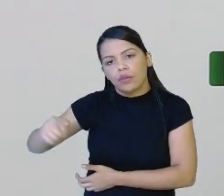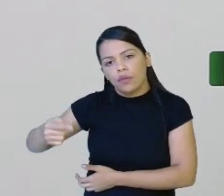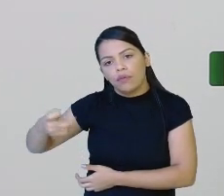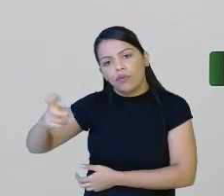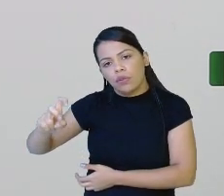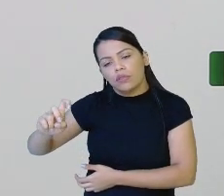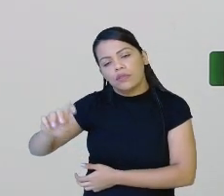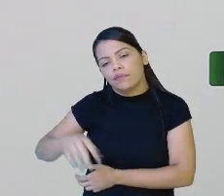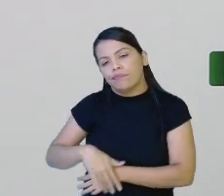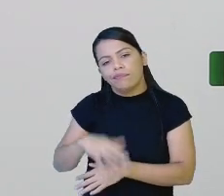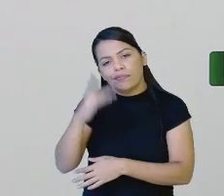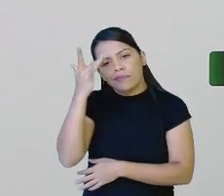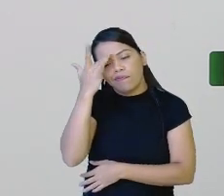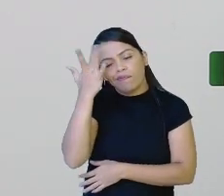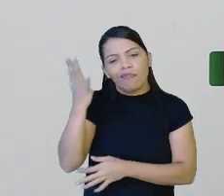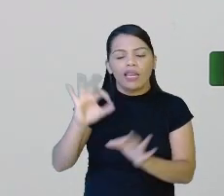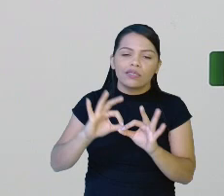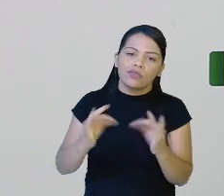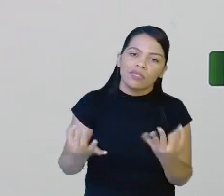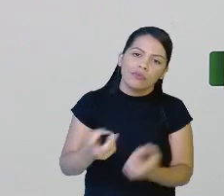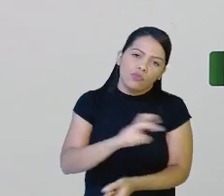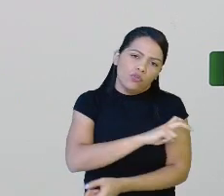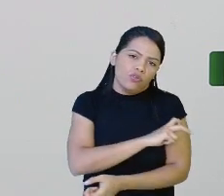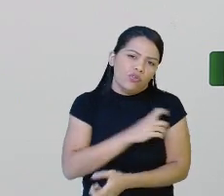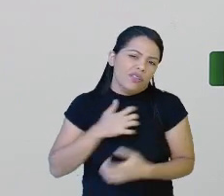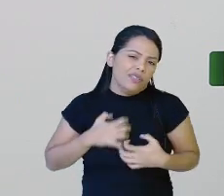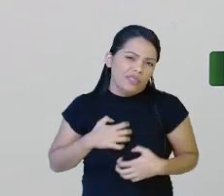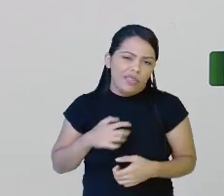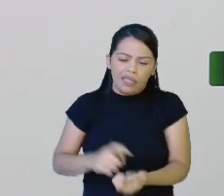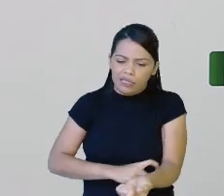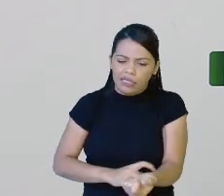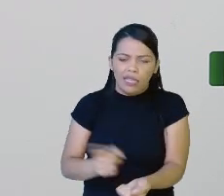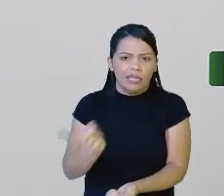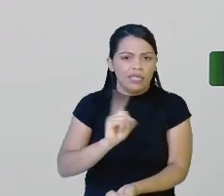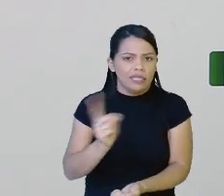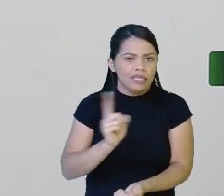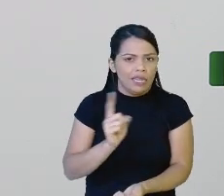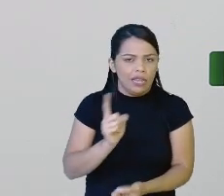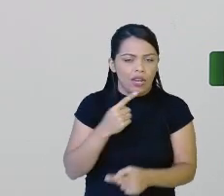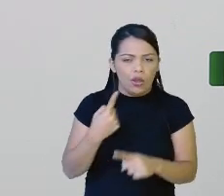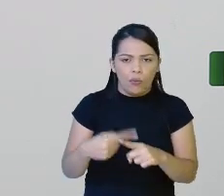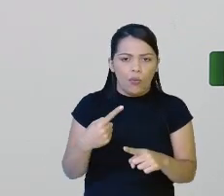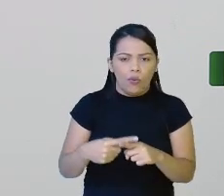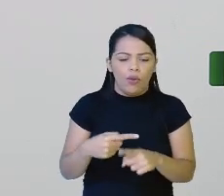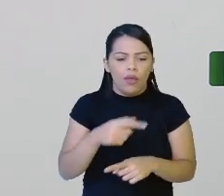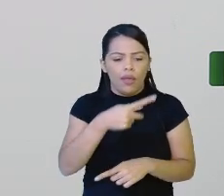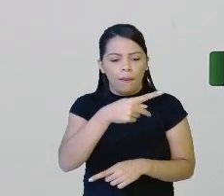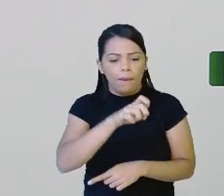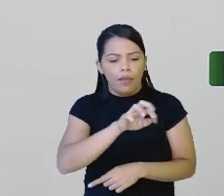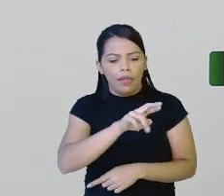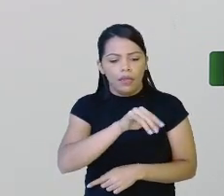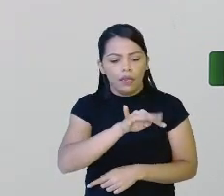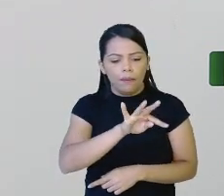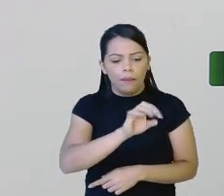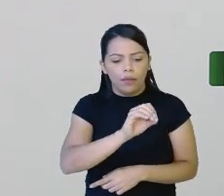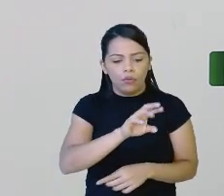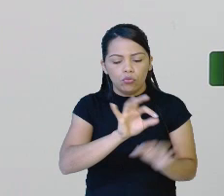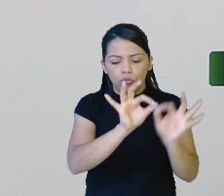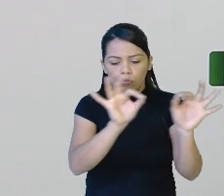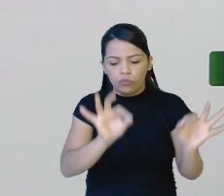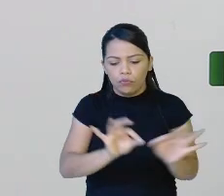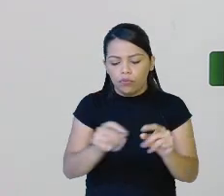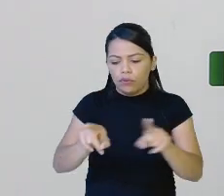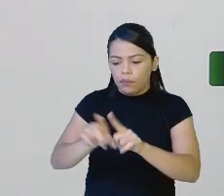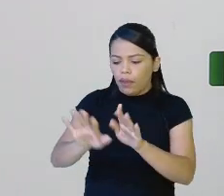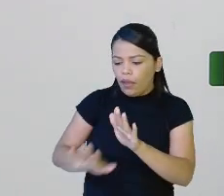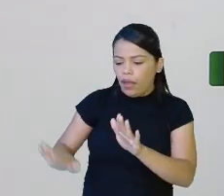ano. Não se estressa, não se aperreia, que perímetro e área é muito fácil de resolver. Aqui,